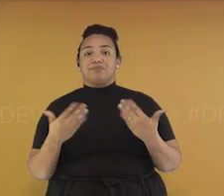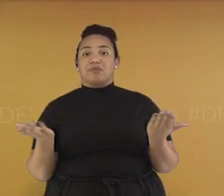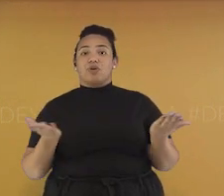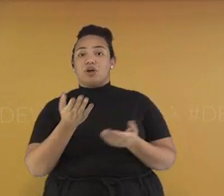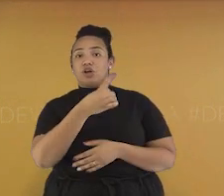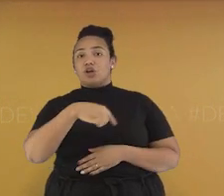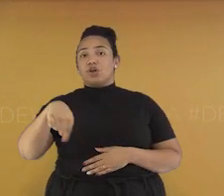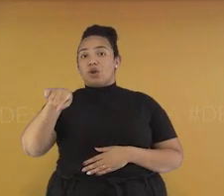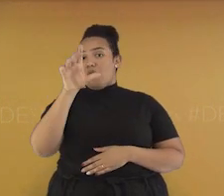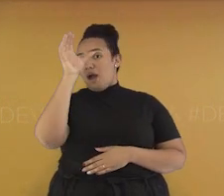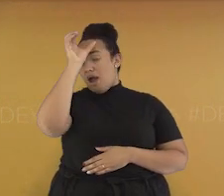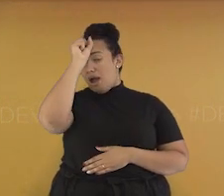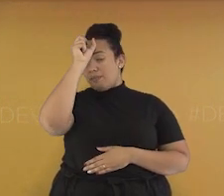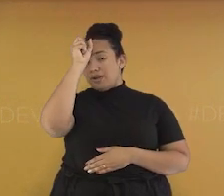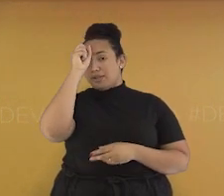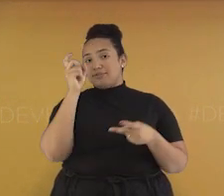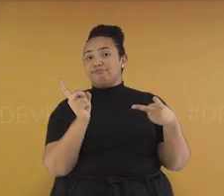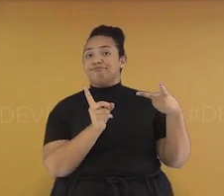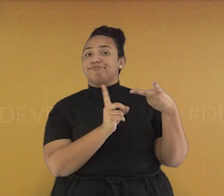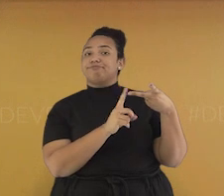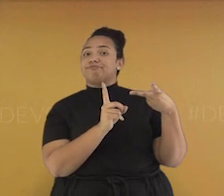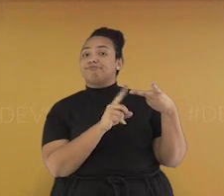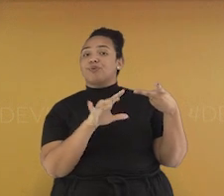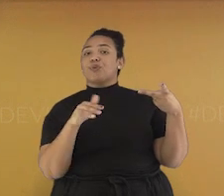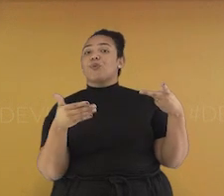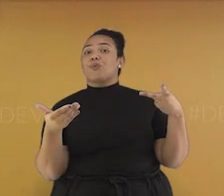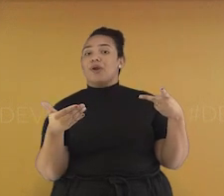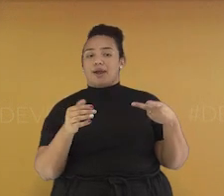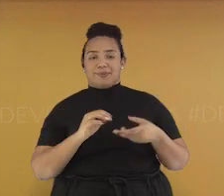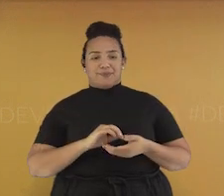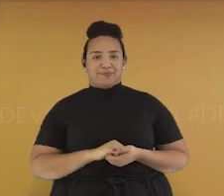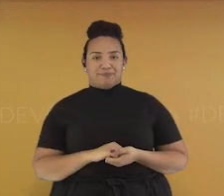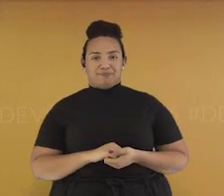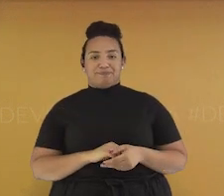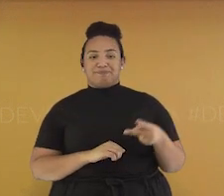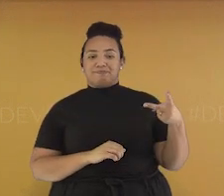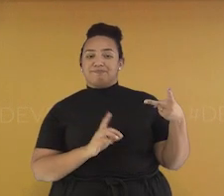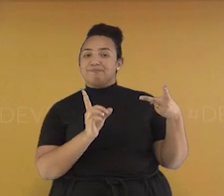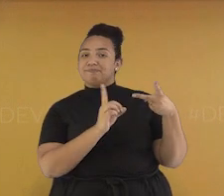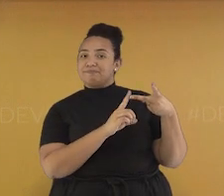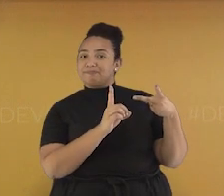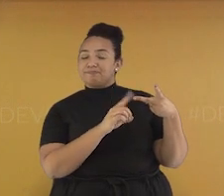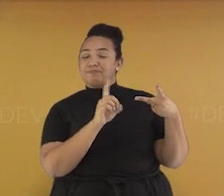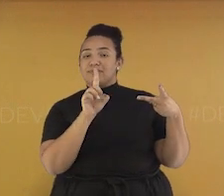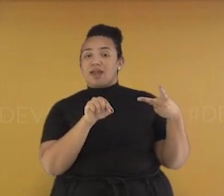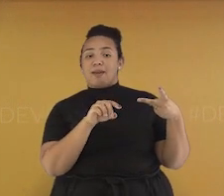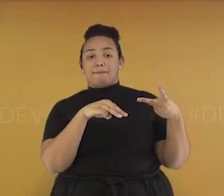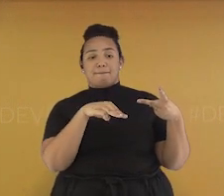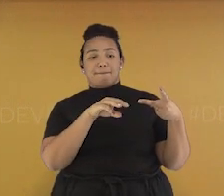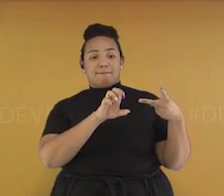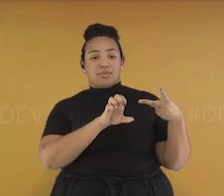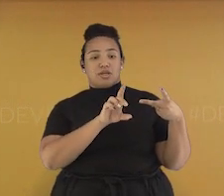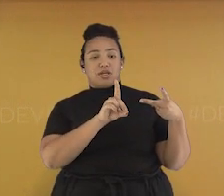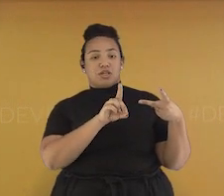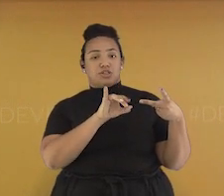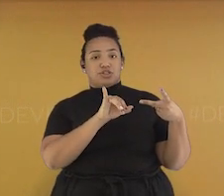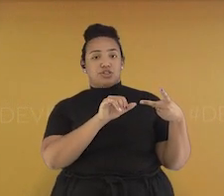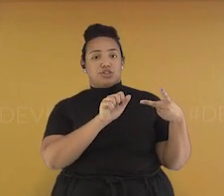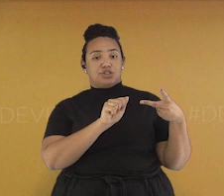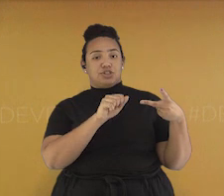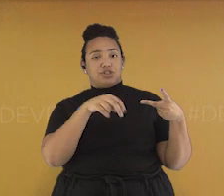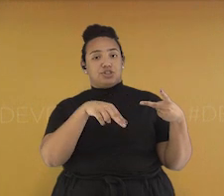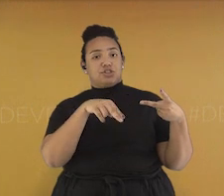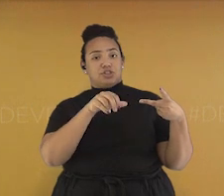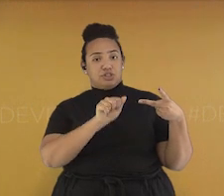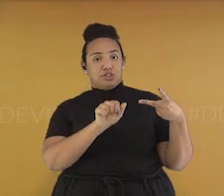agora saber mais sobre outra medida de tendência central? Uma outra medida de tendência central